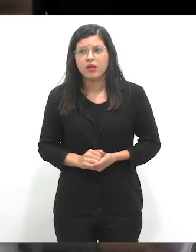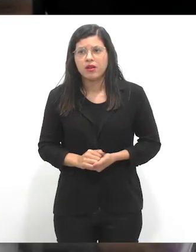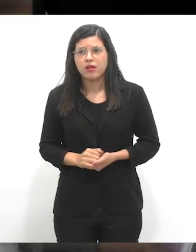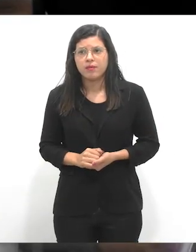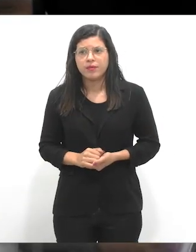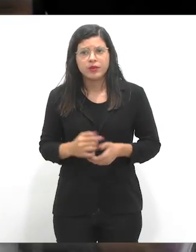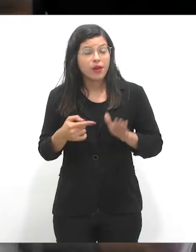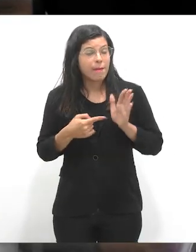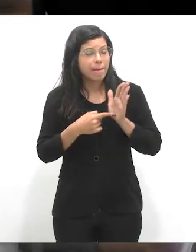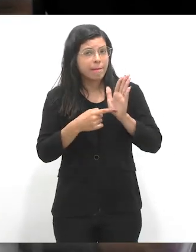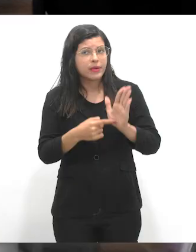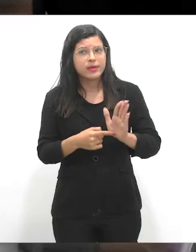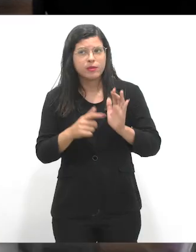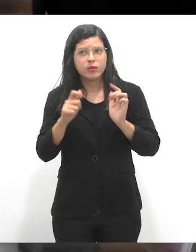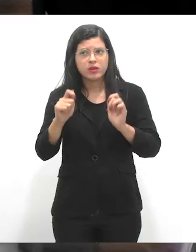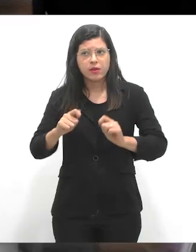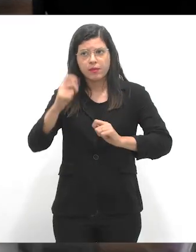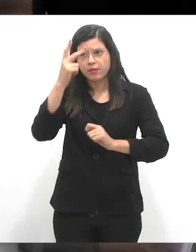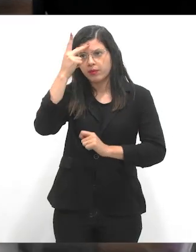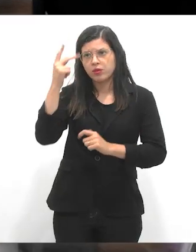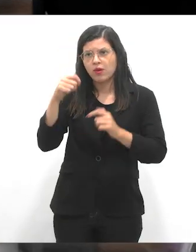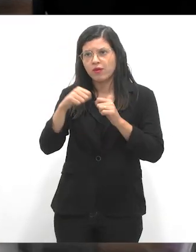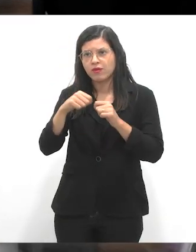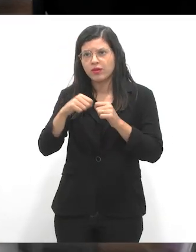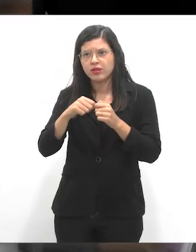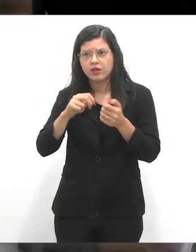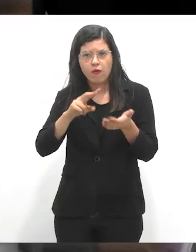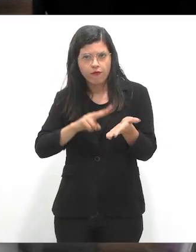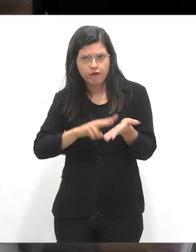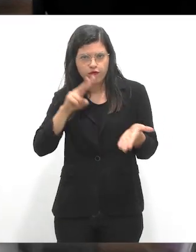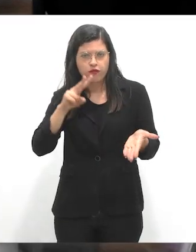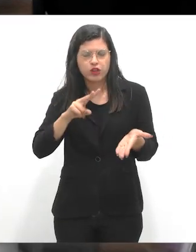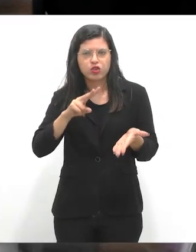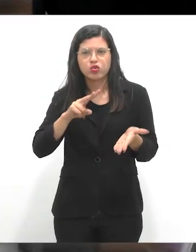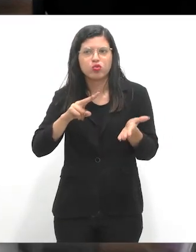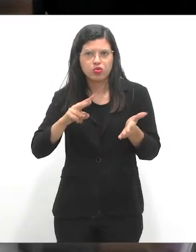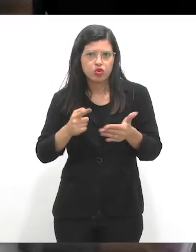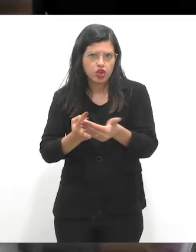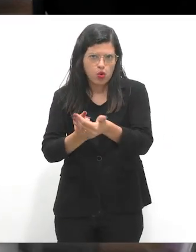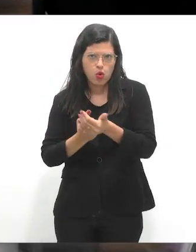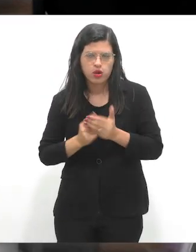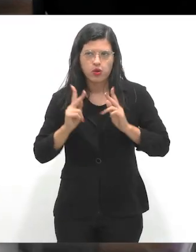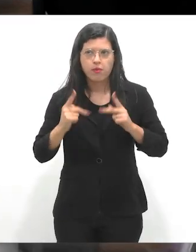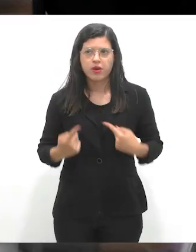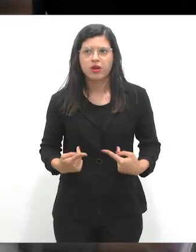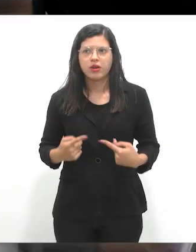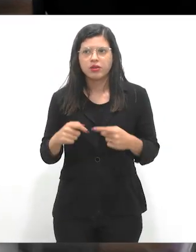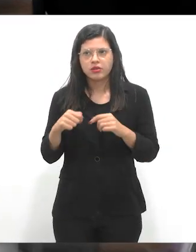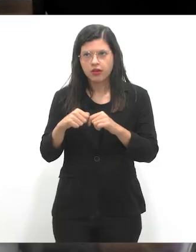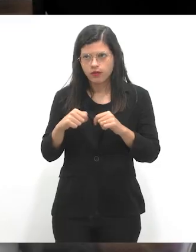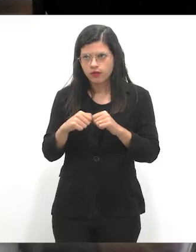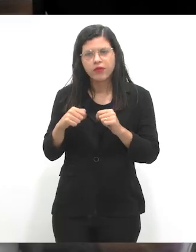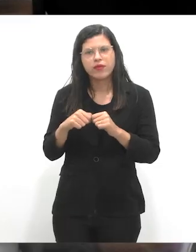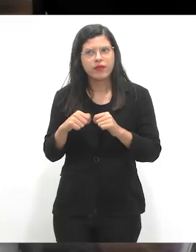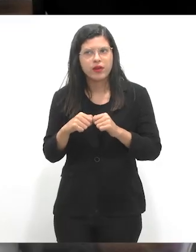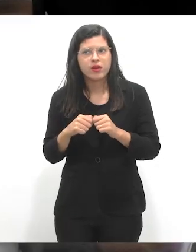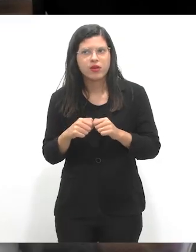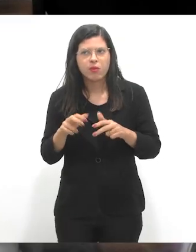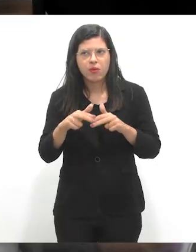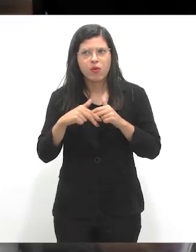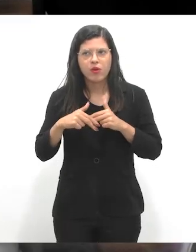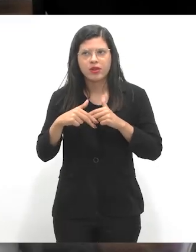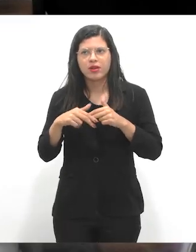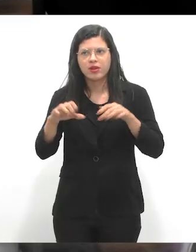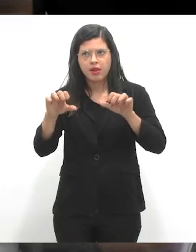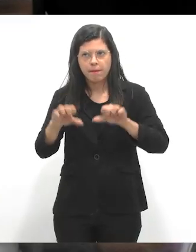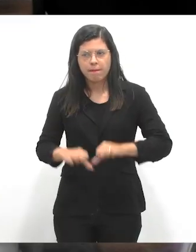interministeriais, que relacionam, que apresentam uma possibilidade da pessoa fazer um visto de acolhida humanitária. Então, ultimamente, a gente tem feito